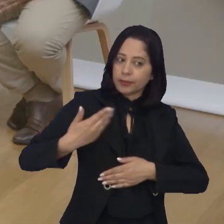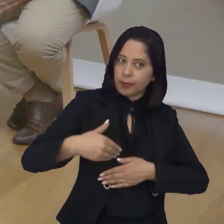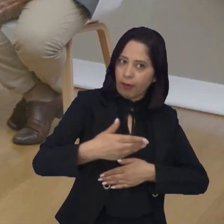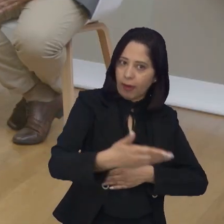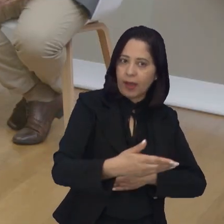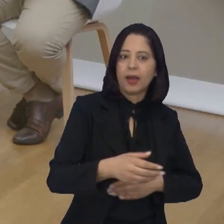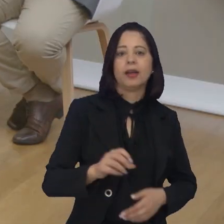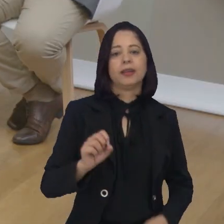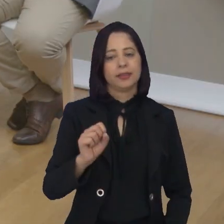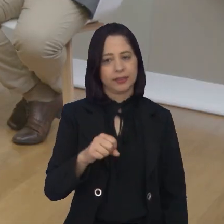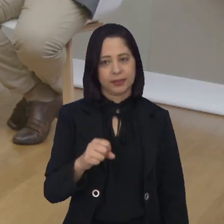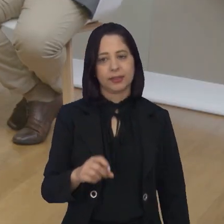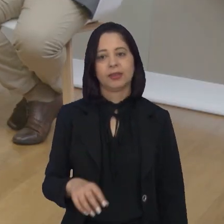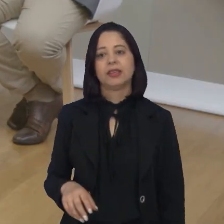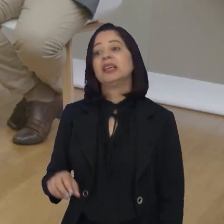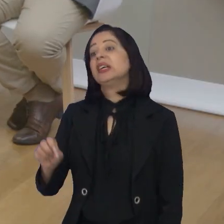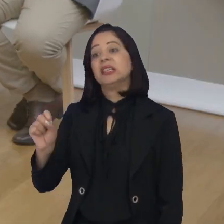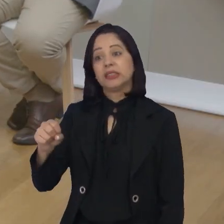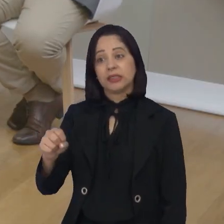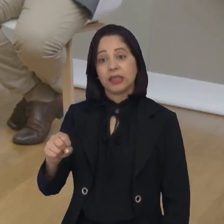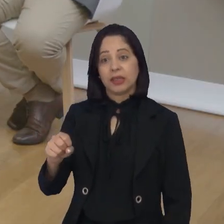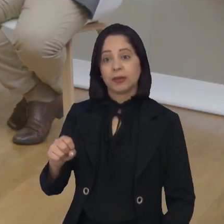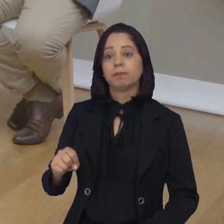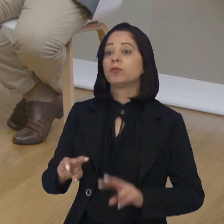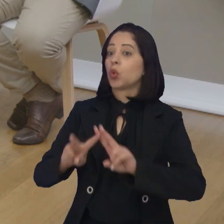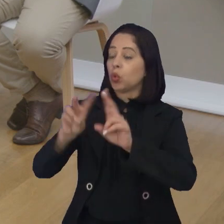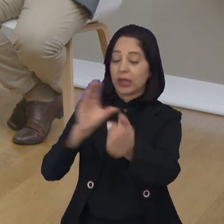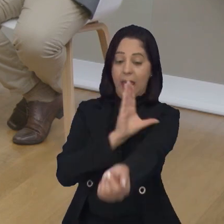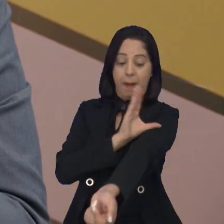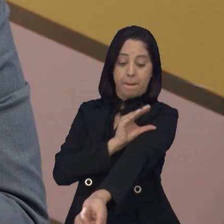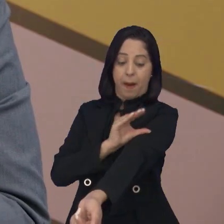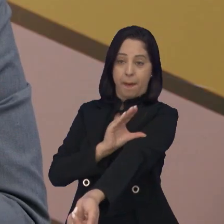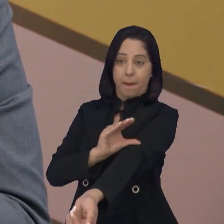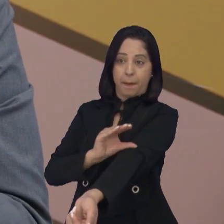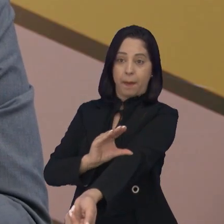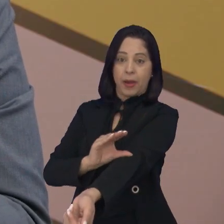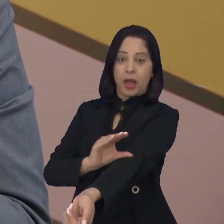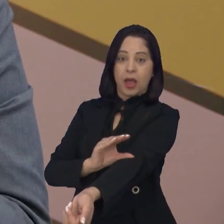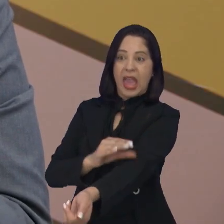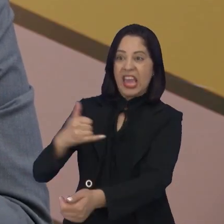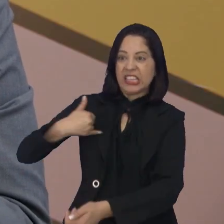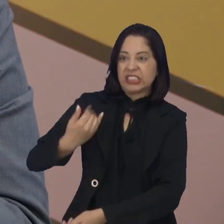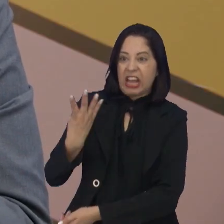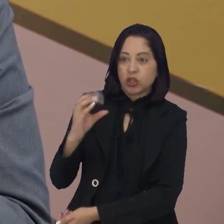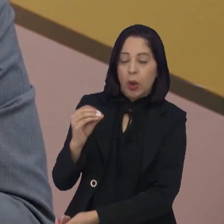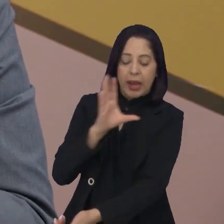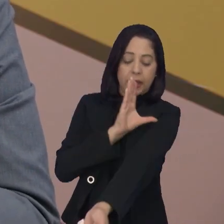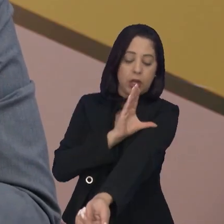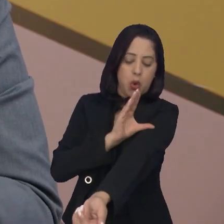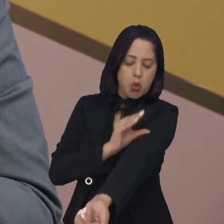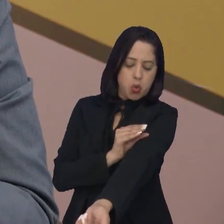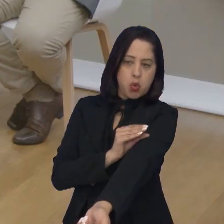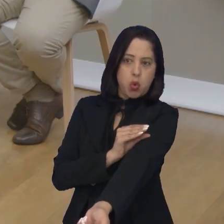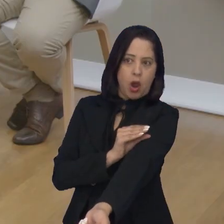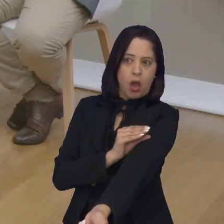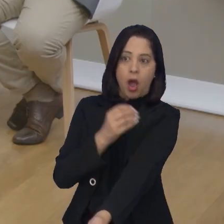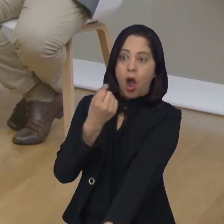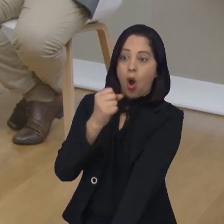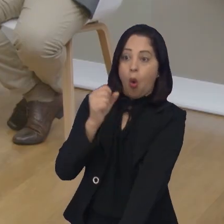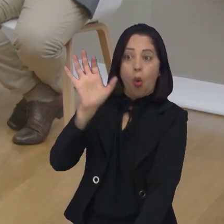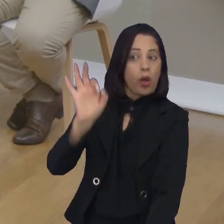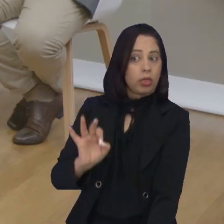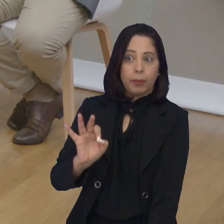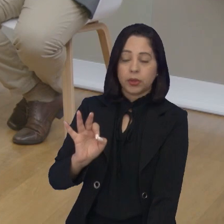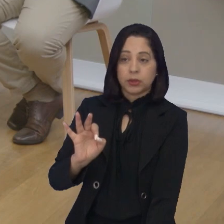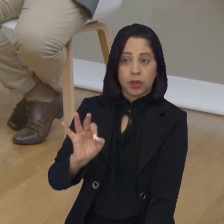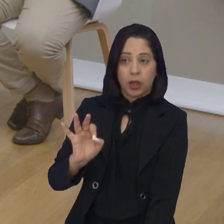a gente... É um trabalho com relação à parte inteira. muscular, Sim. a gente começa a perder massa muscular já a partir dos 40 anos. Então... Né? Quase 8% por